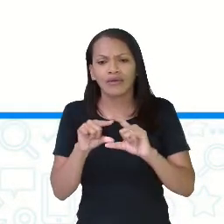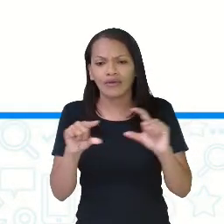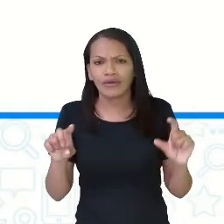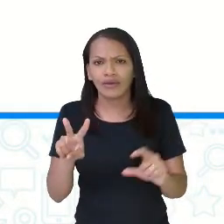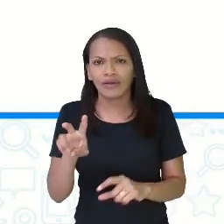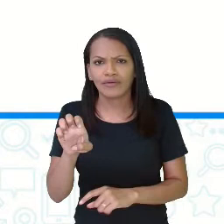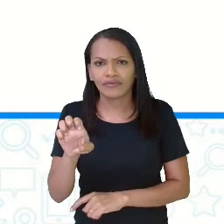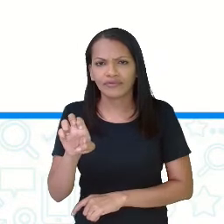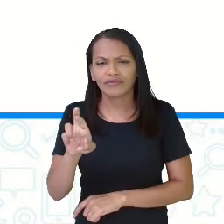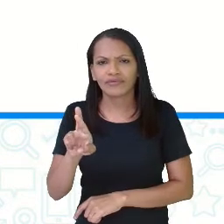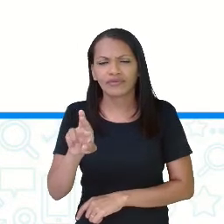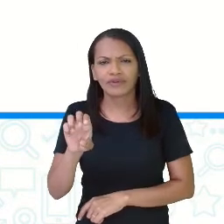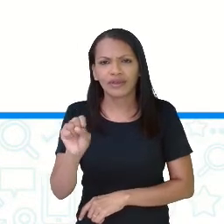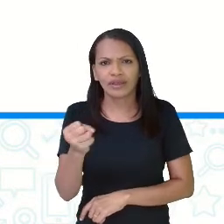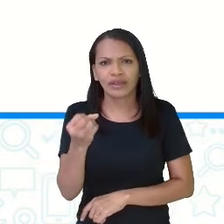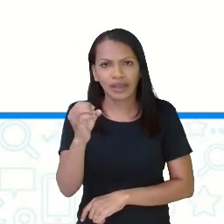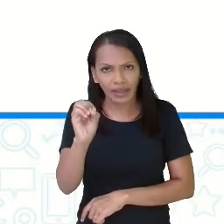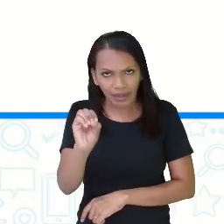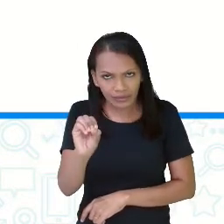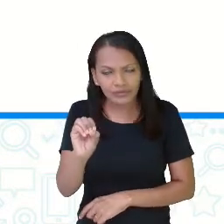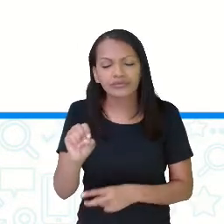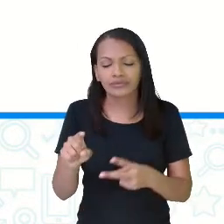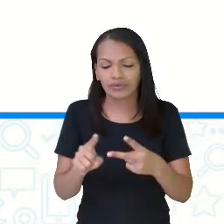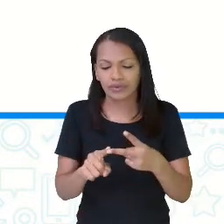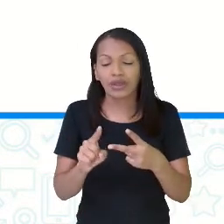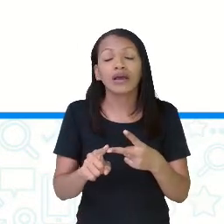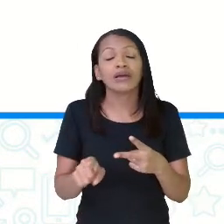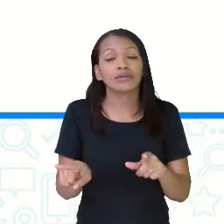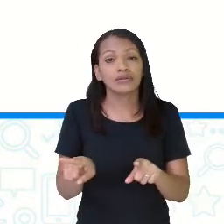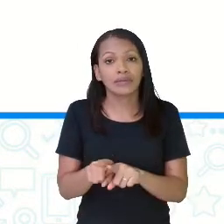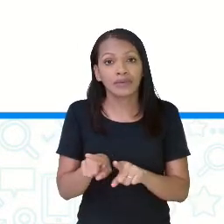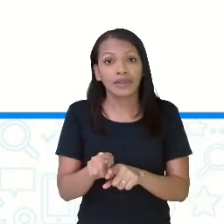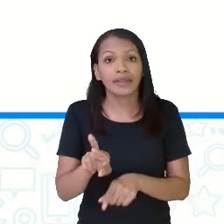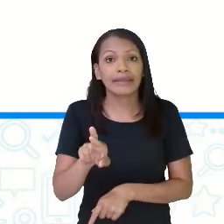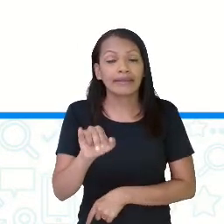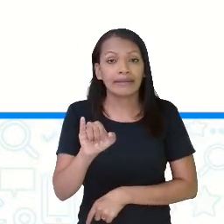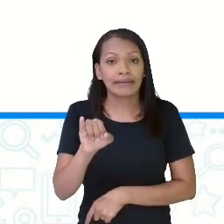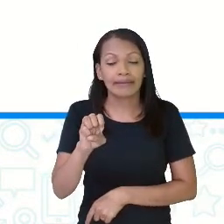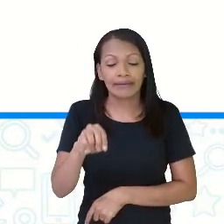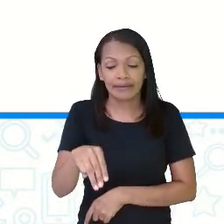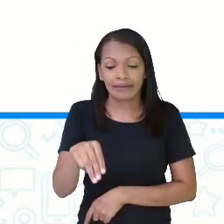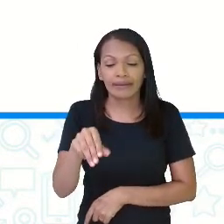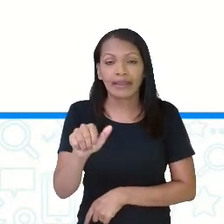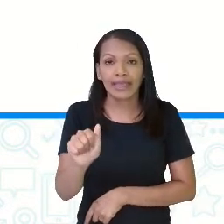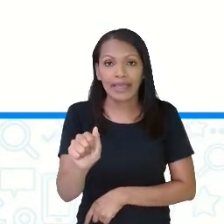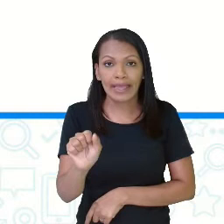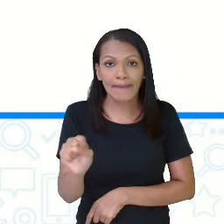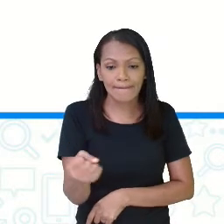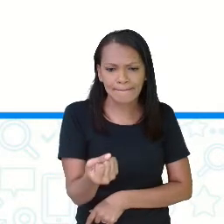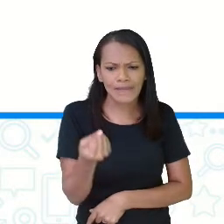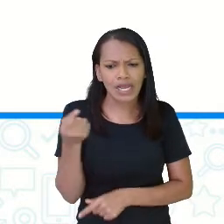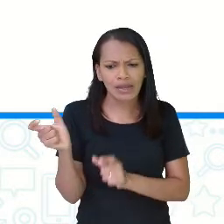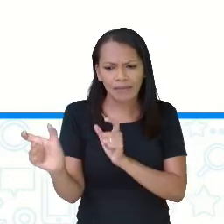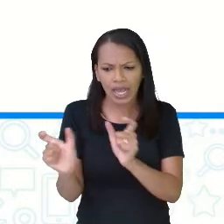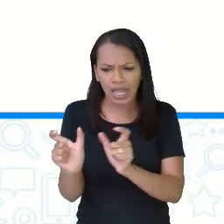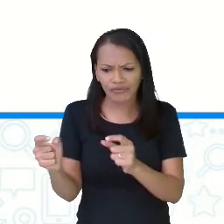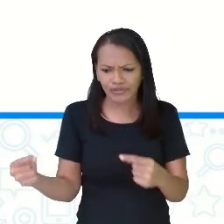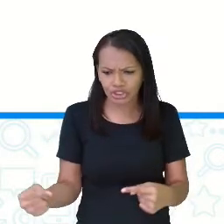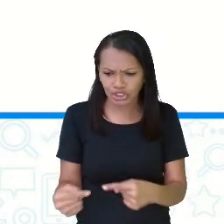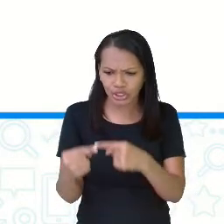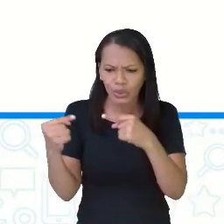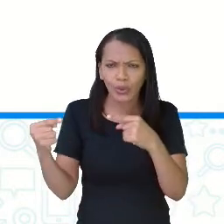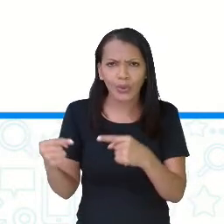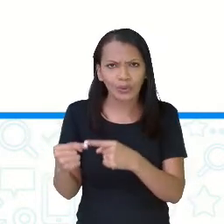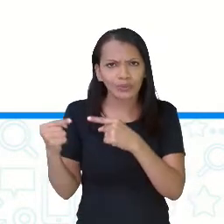conter rimas ou não. No poema dela, você se prestou atenção e quando rever essa aula você pode ver com mais calma, que tem trechos que têm